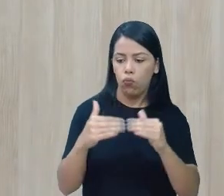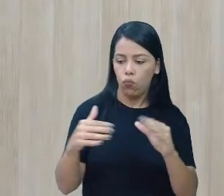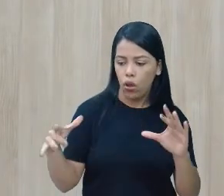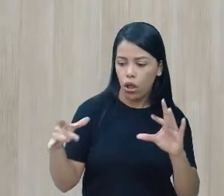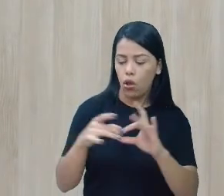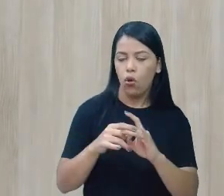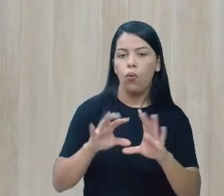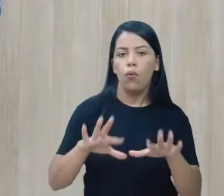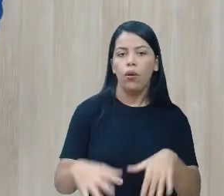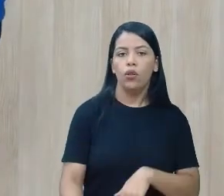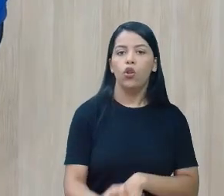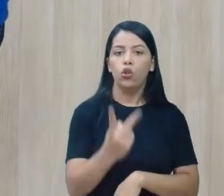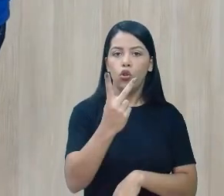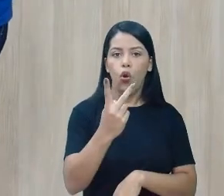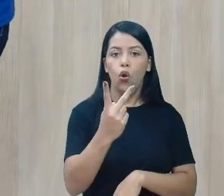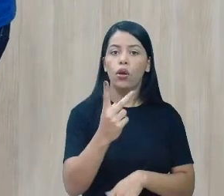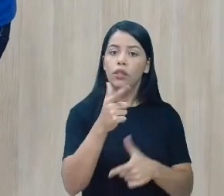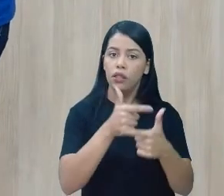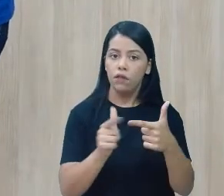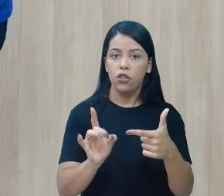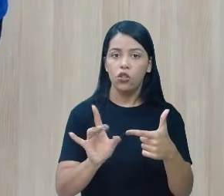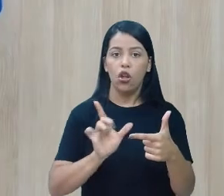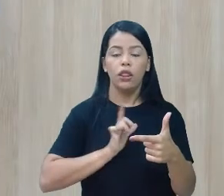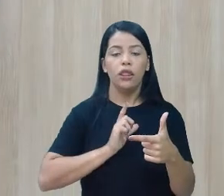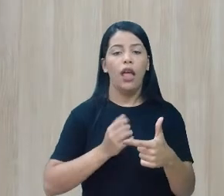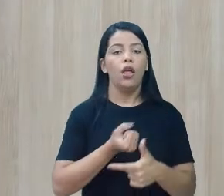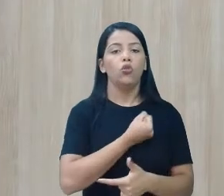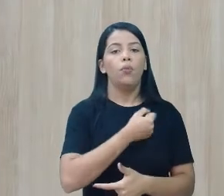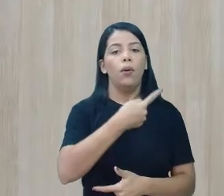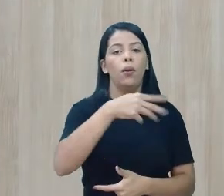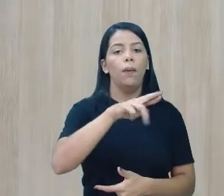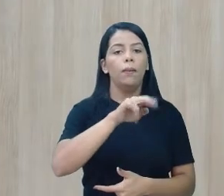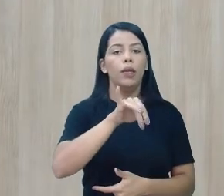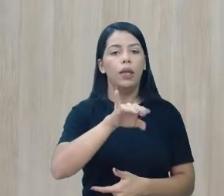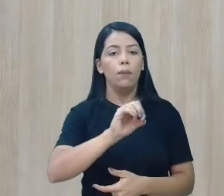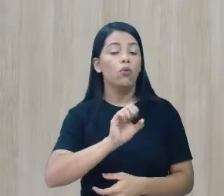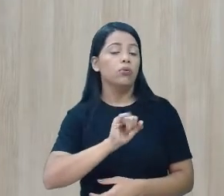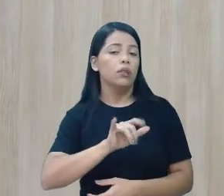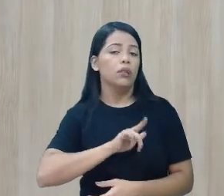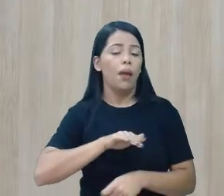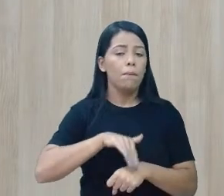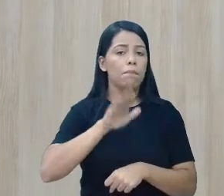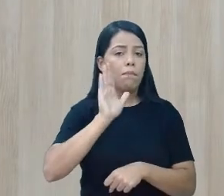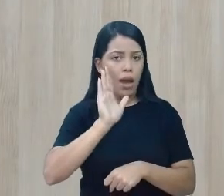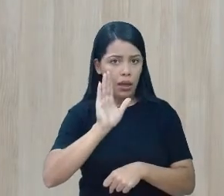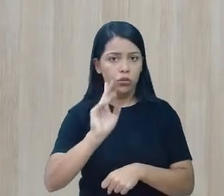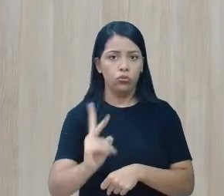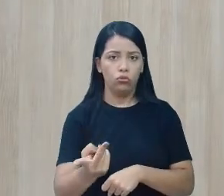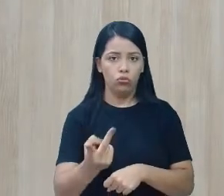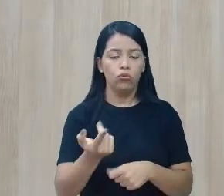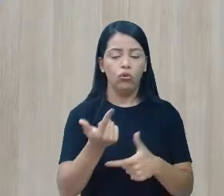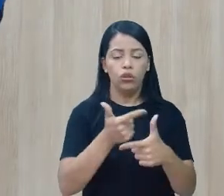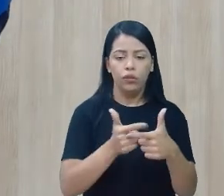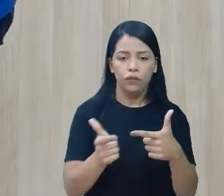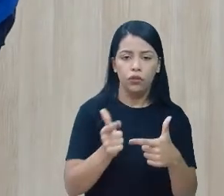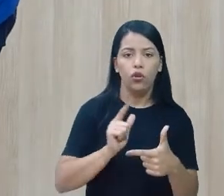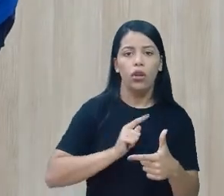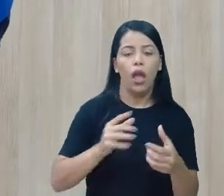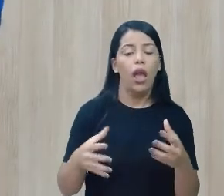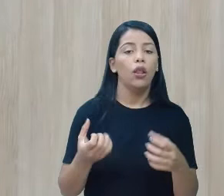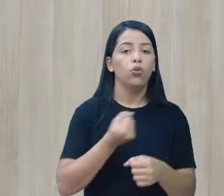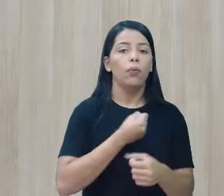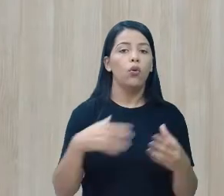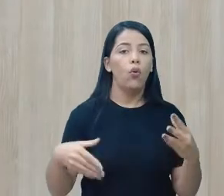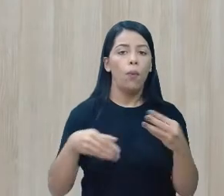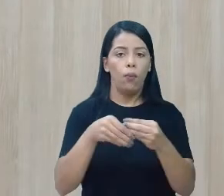apenas vai ser chamado de número primo. Mais de dois divisores vai ser chamado de número composto, tá certo? E aí